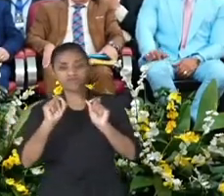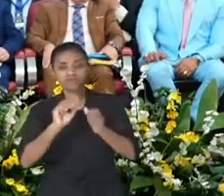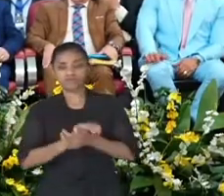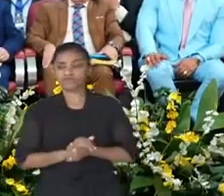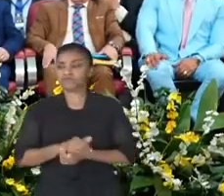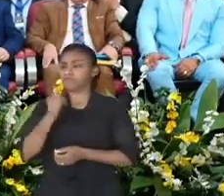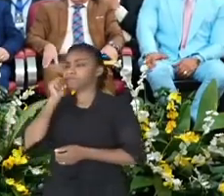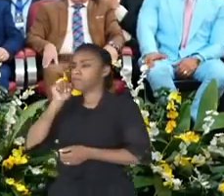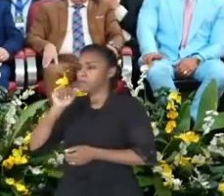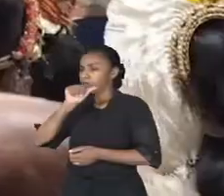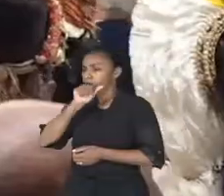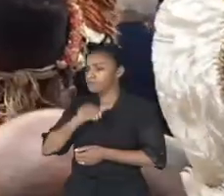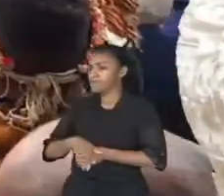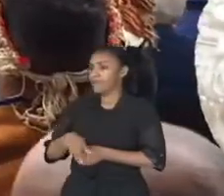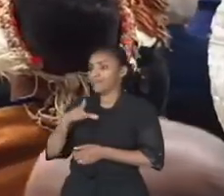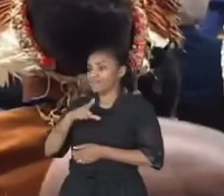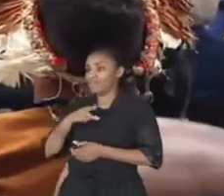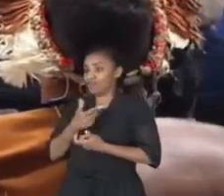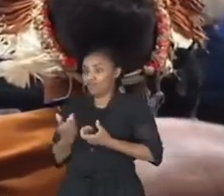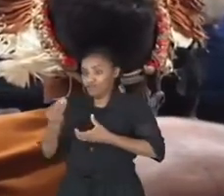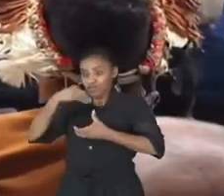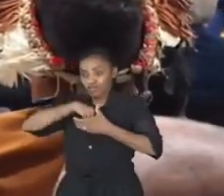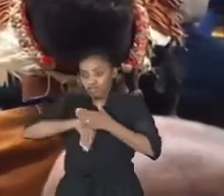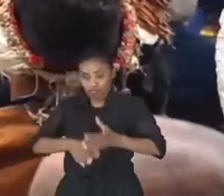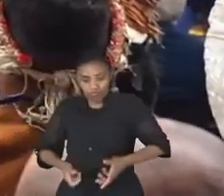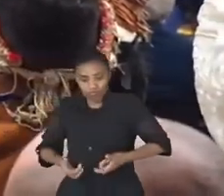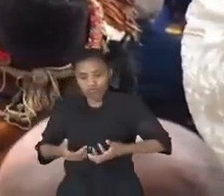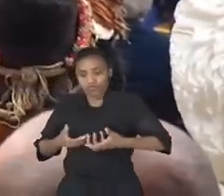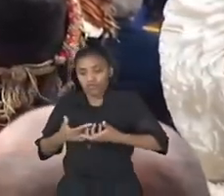falei, ah, mãe, é que tem um negócio que me pega.